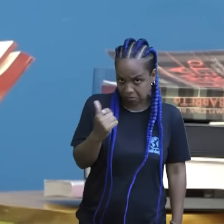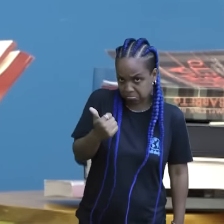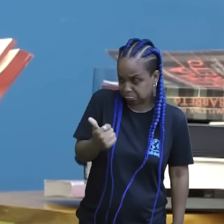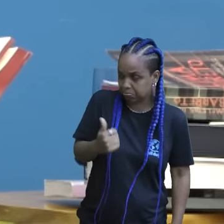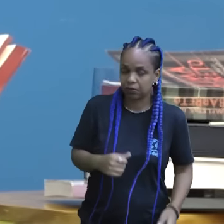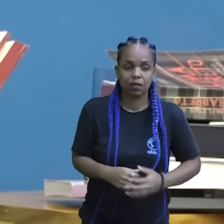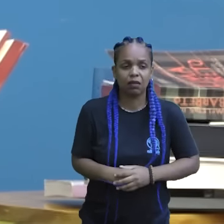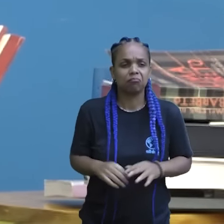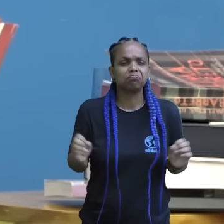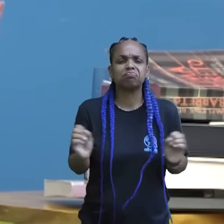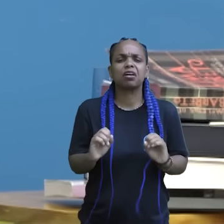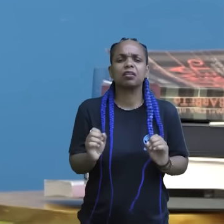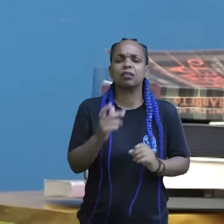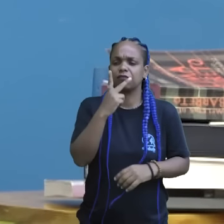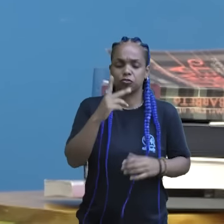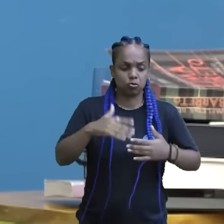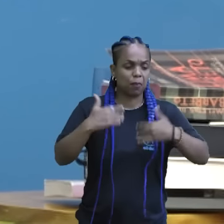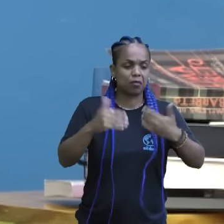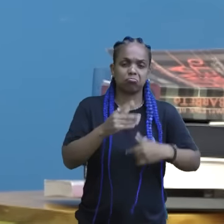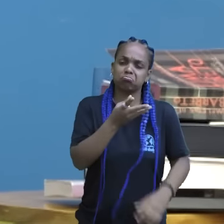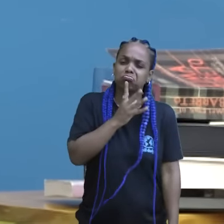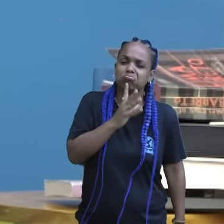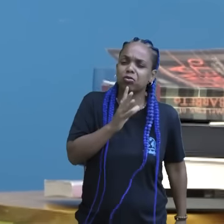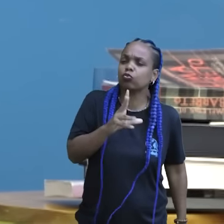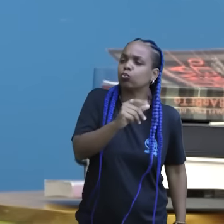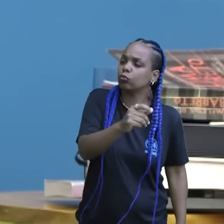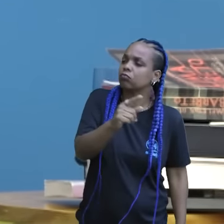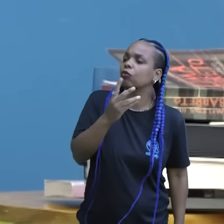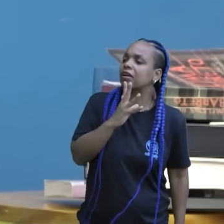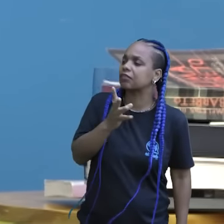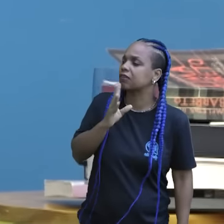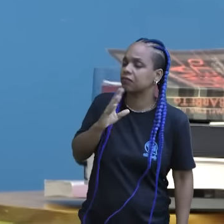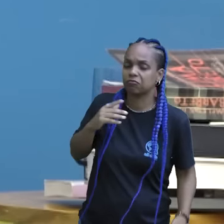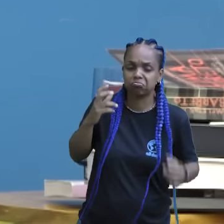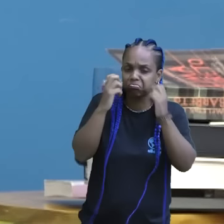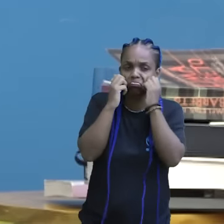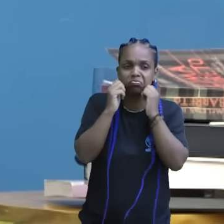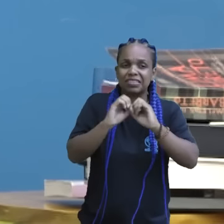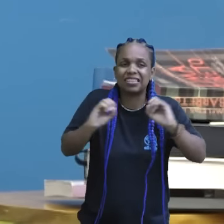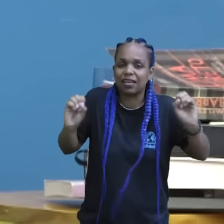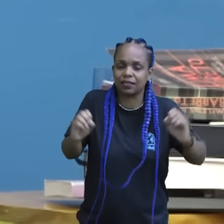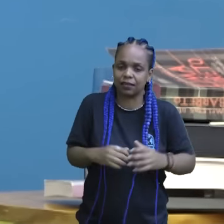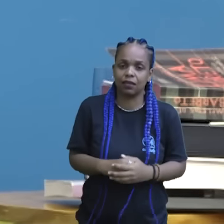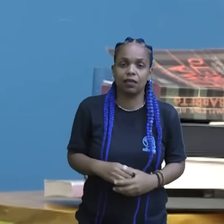tinha 21 para 22 anos e nela me abanquei como